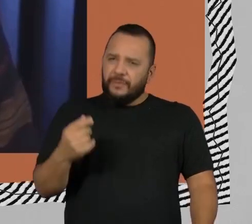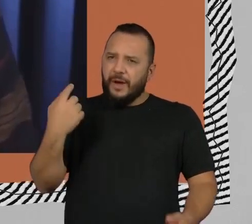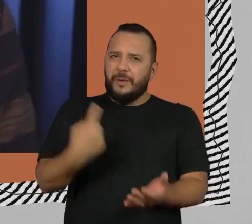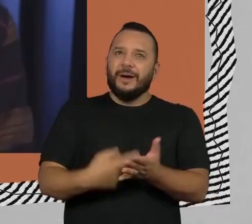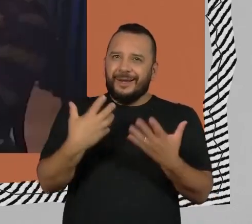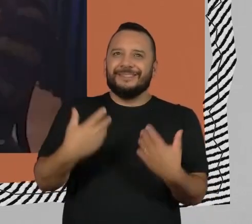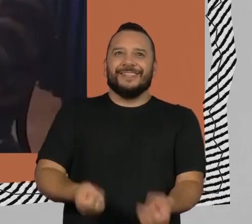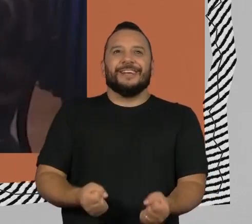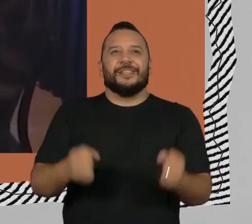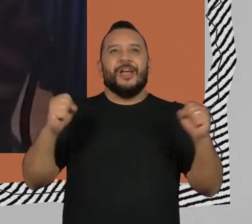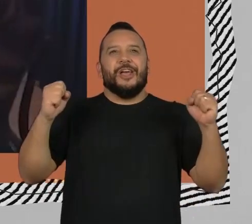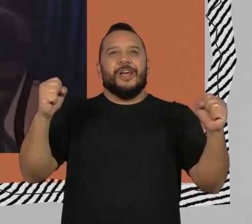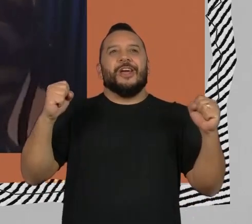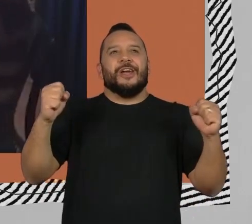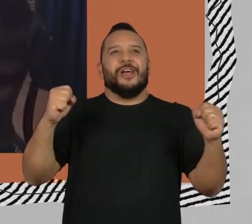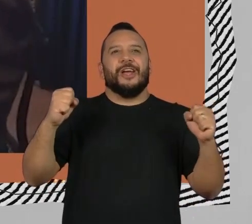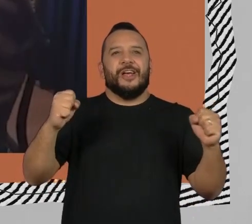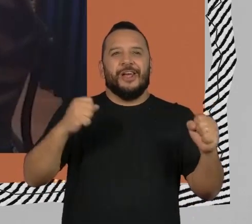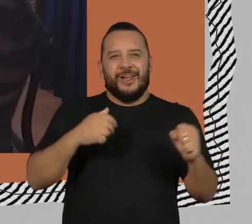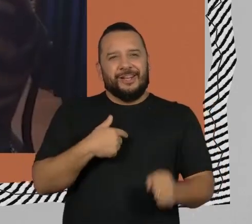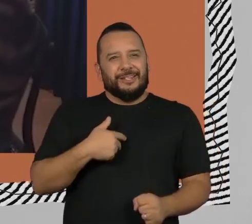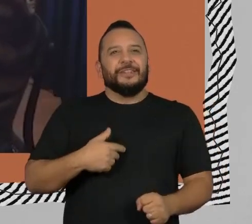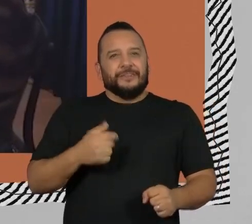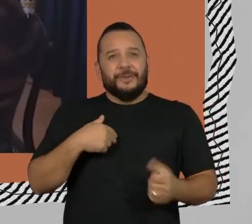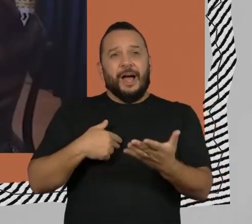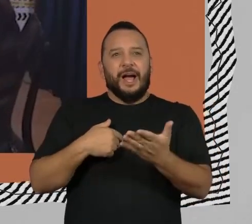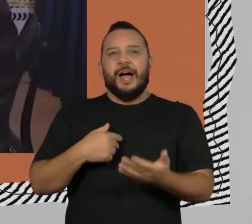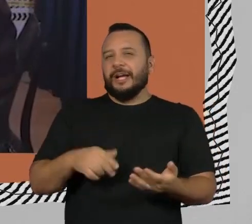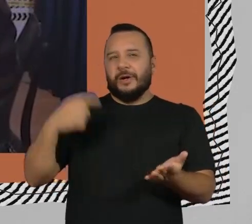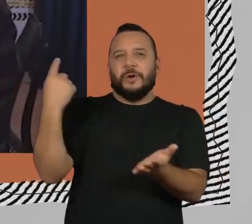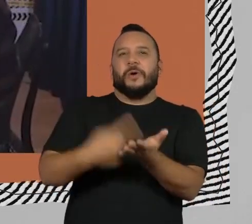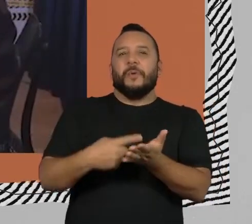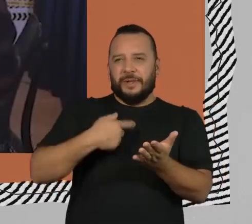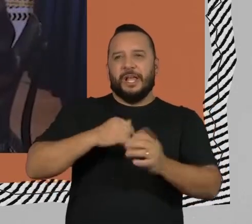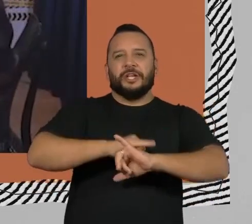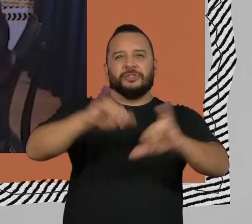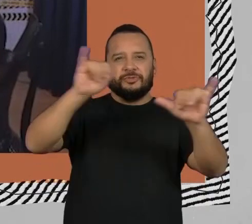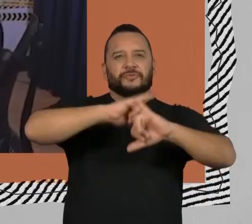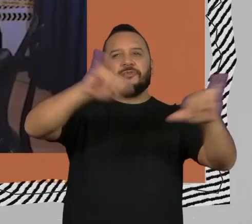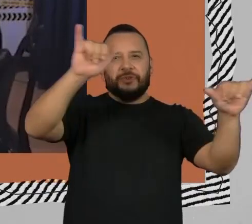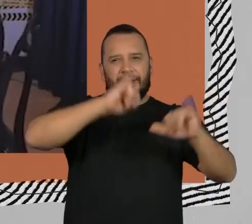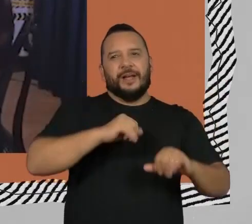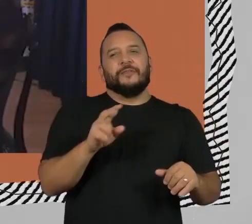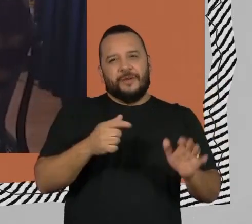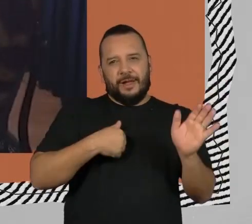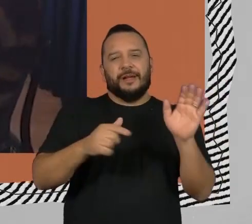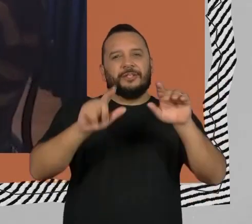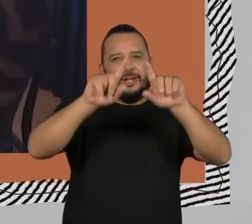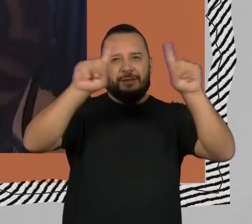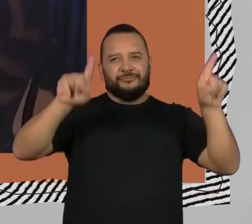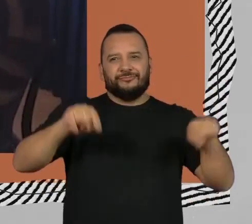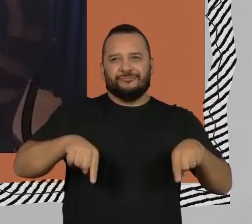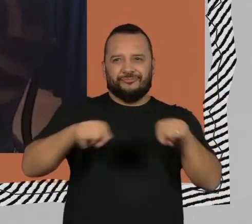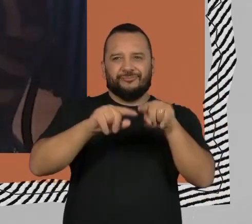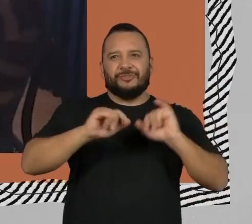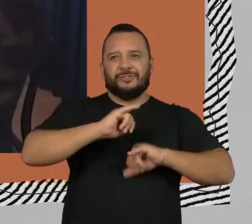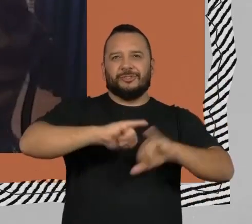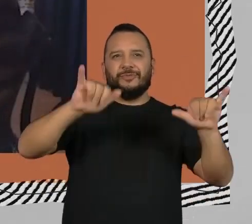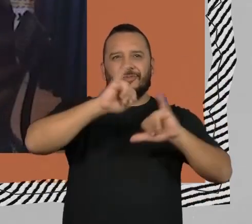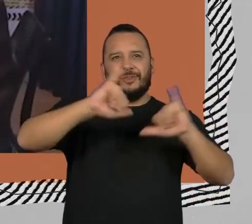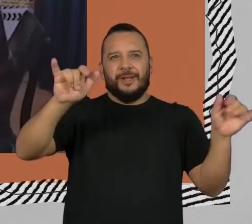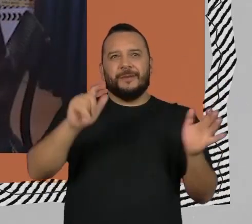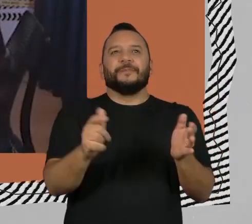PR cima faz o Flyer já faz o Flyer faz o Fly já faz o Fly já faz o Fly faz o